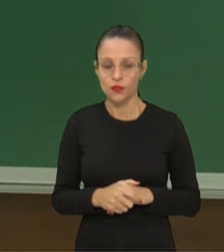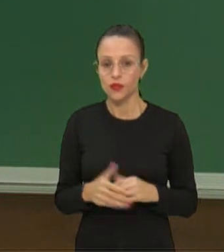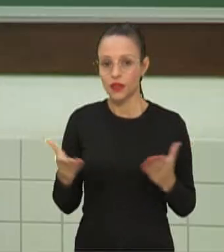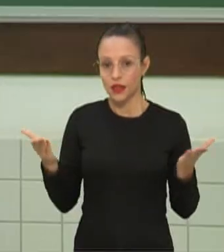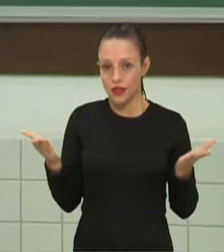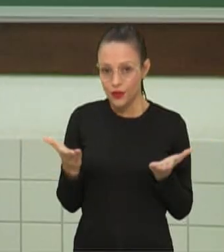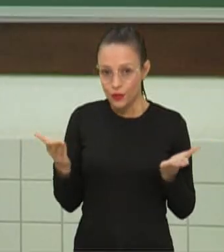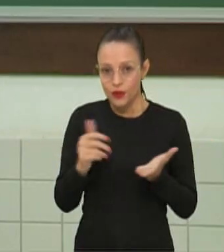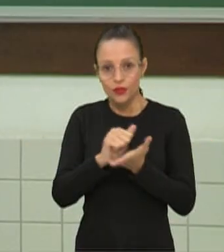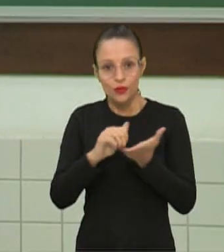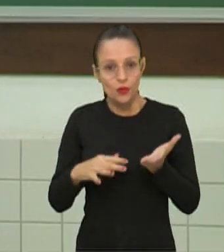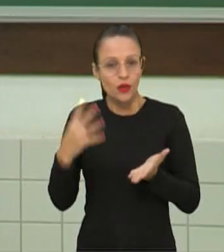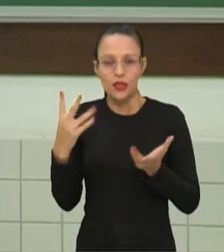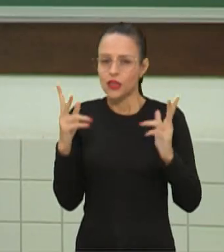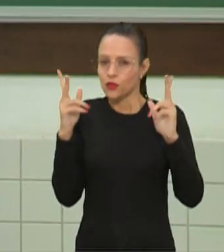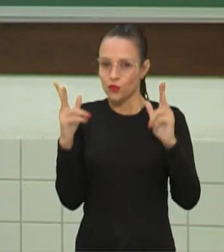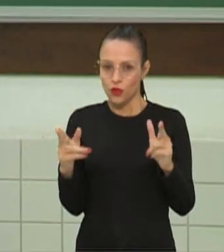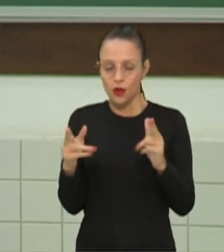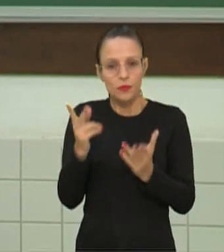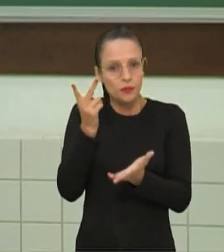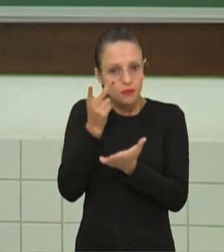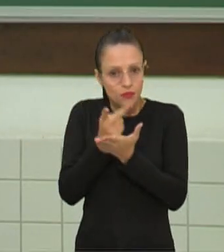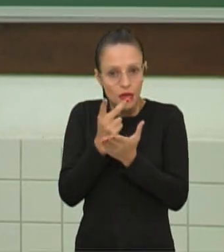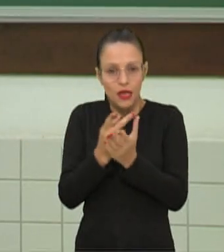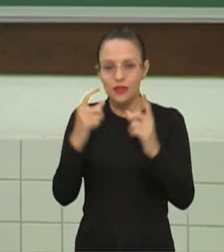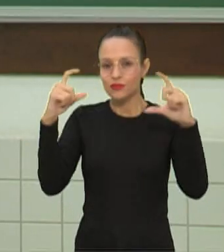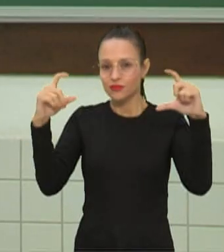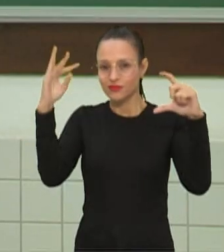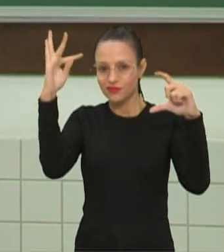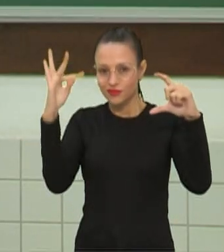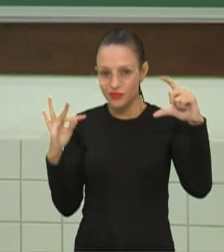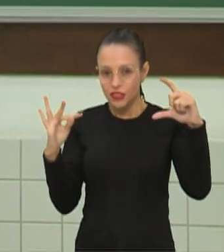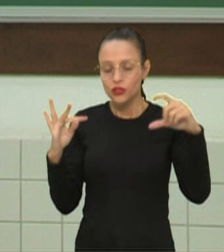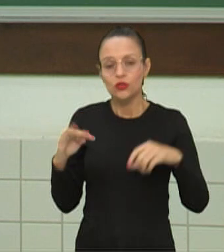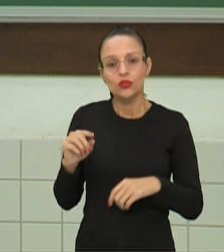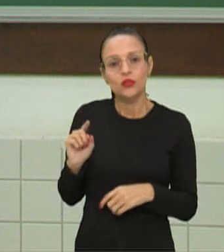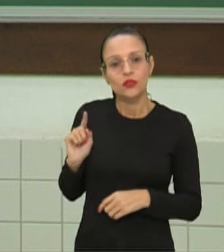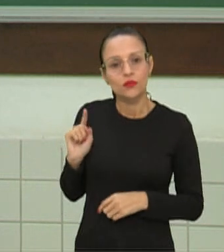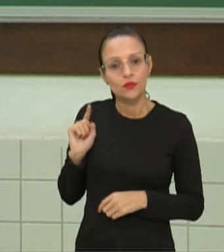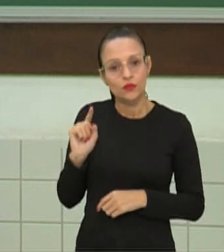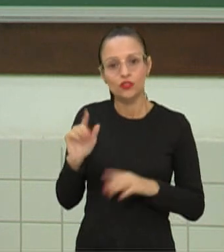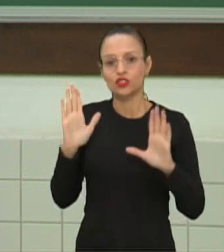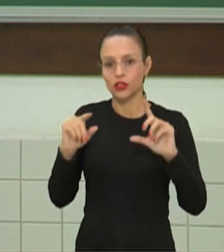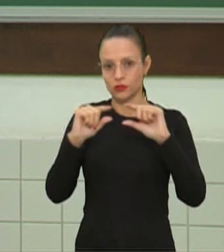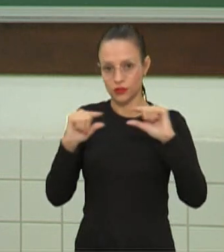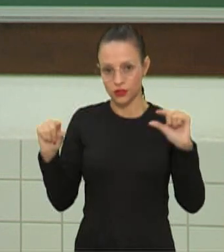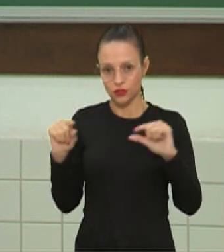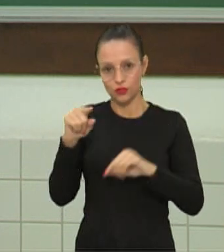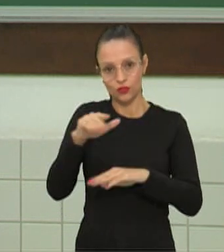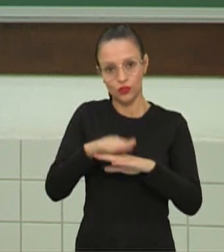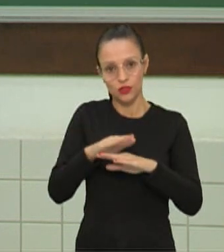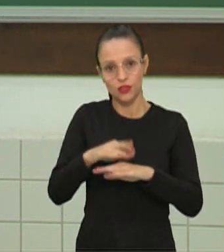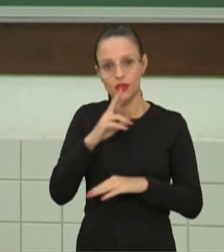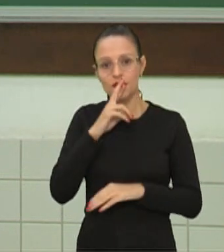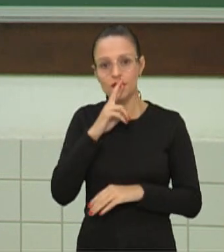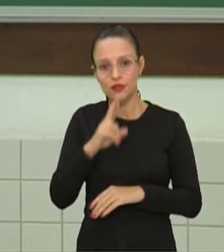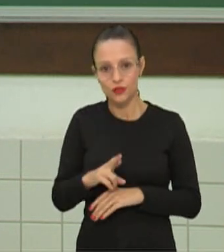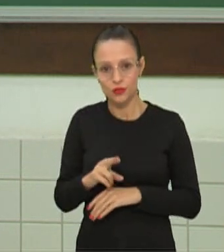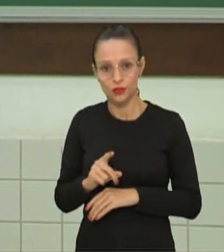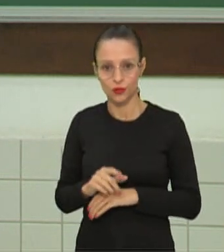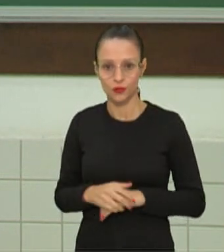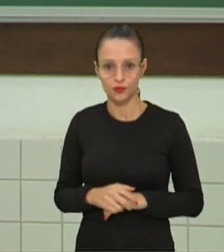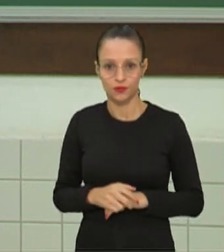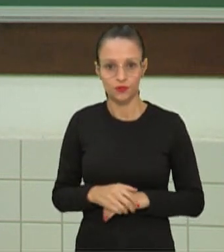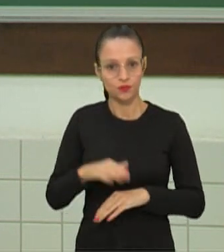Agora o exercício 4 é a mesma coisa. O mesmo enunciado é o mesmo problema, a equação você já tem, agora só falta resolver essa